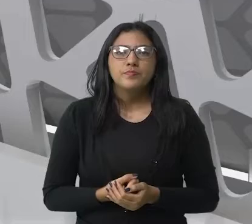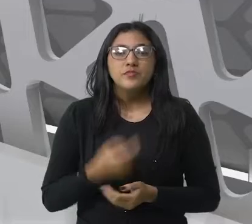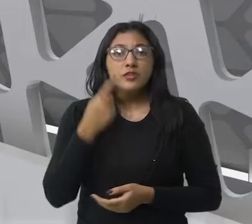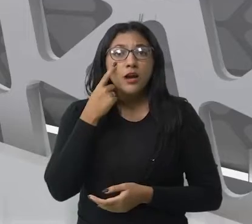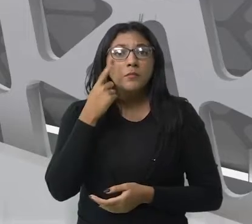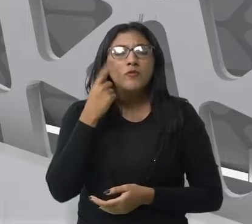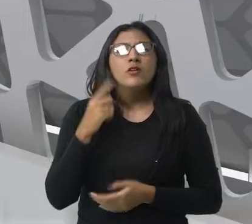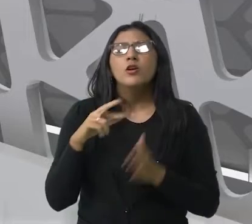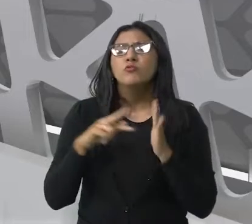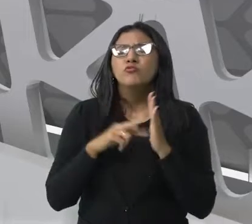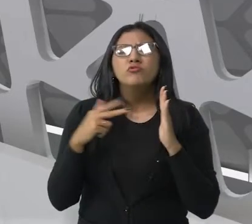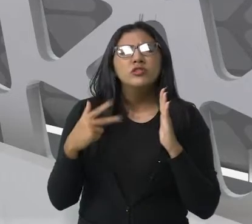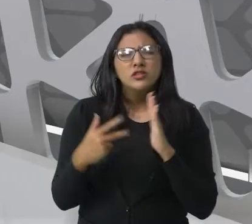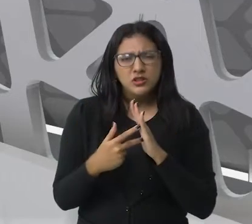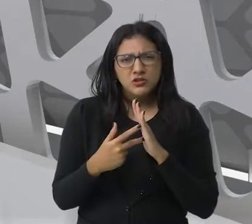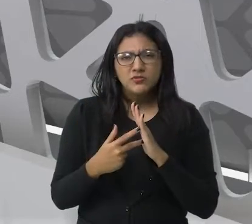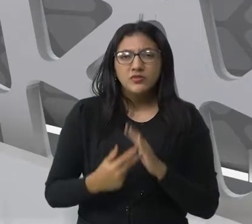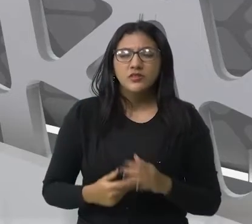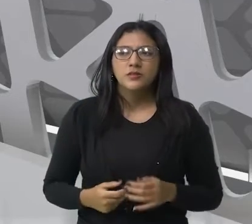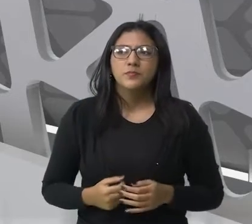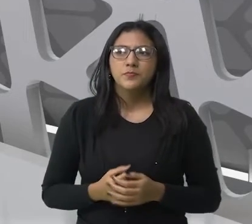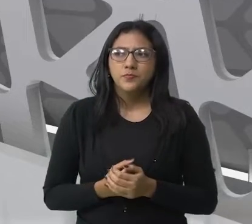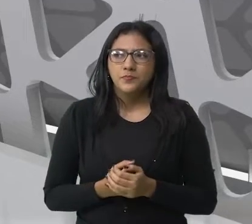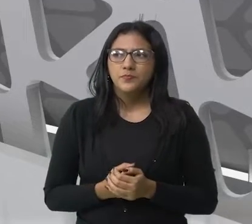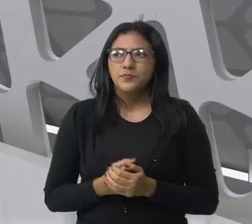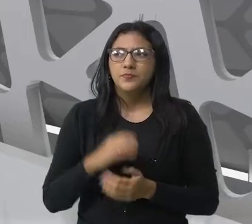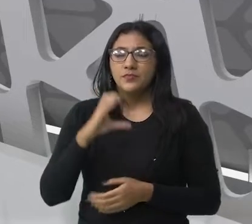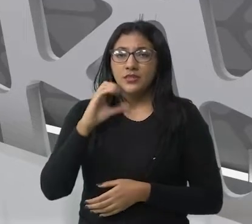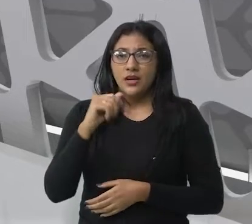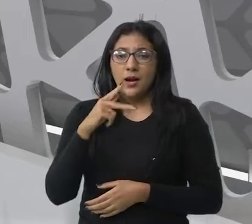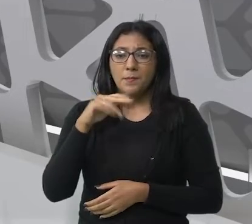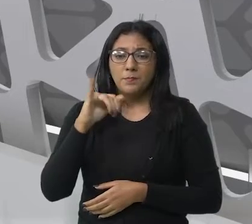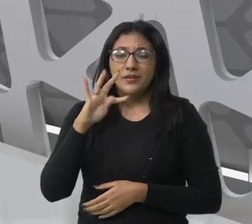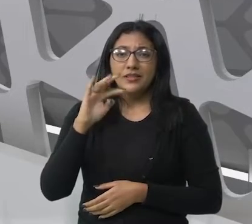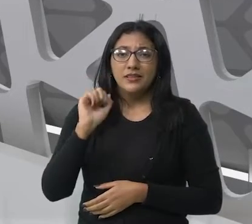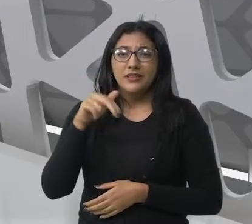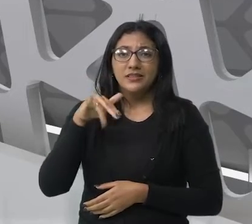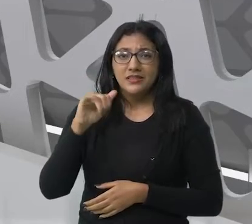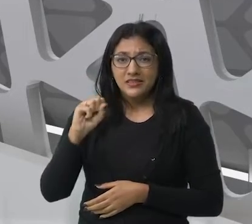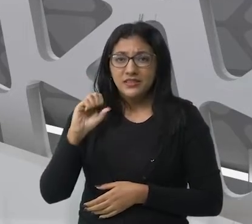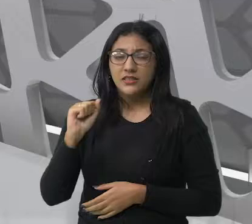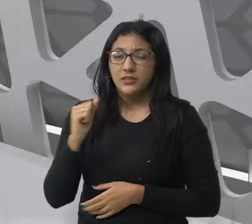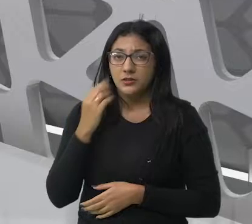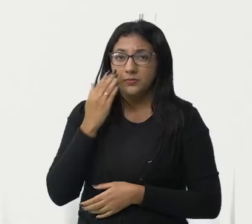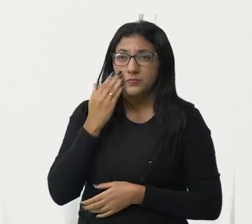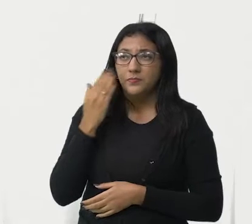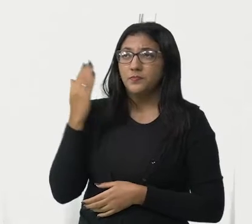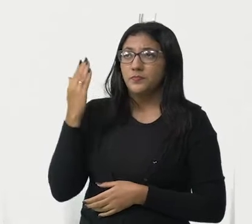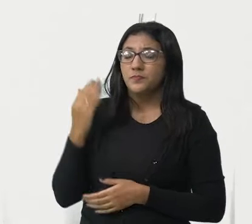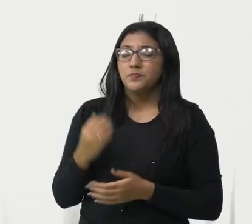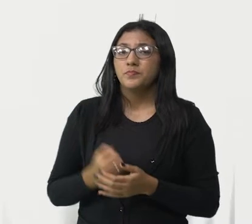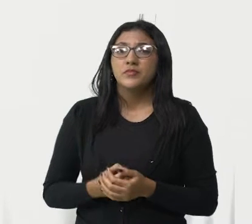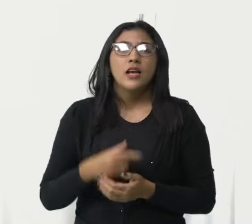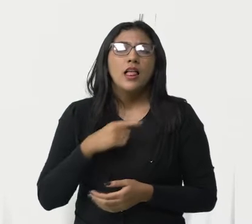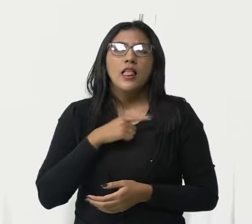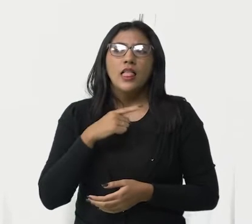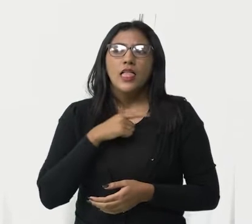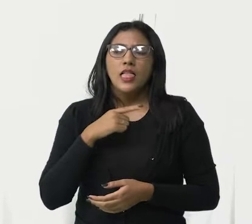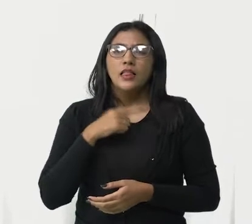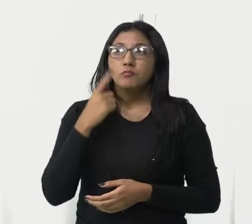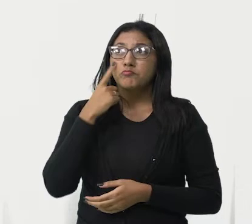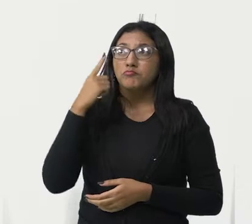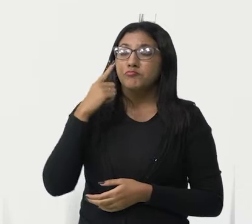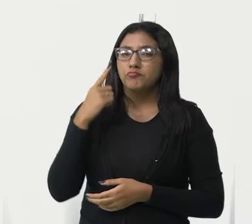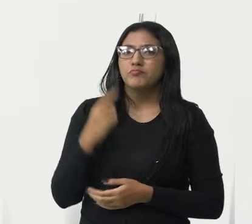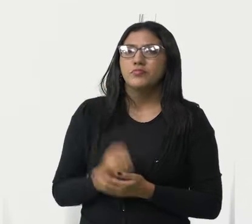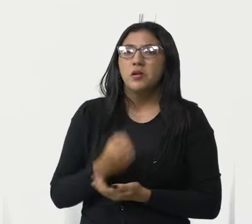o que são as capitanias hereditárias. Capitanias hereditárias, gente, eram os lotes, tá? Que a gente observa aí através desse